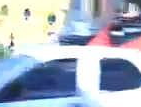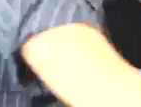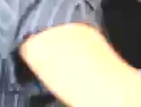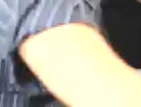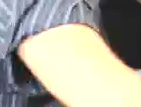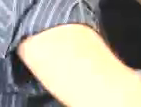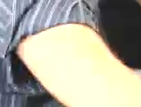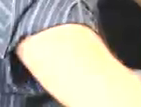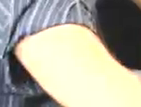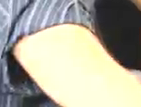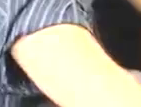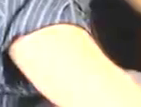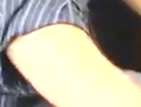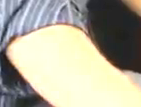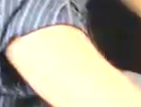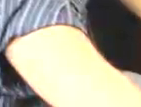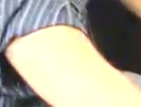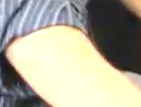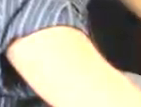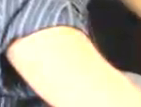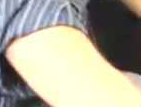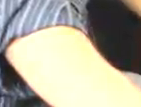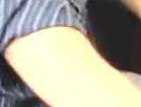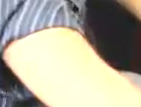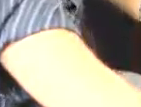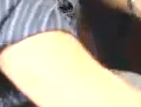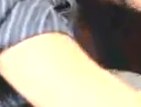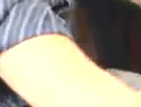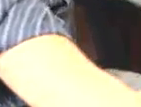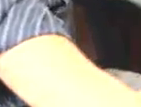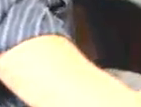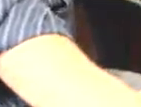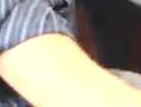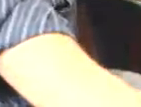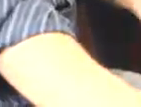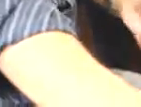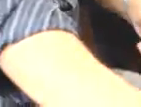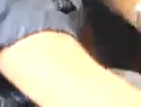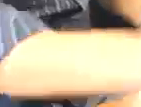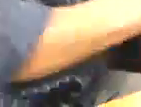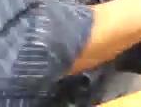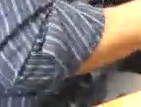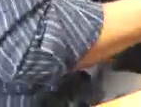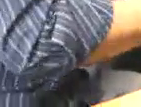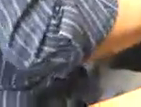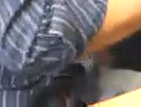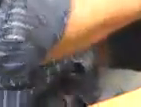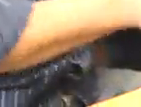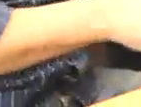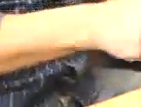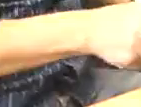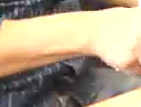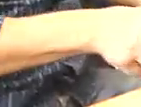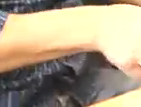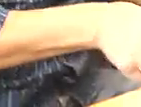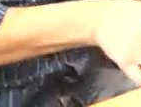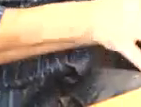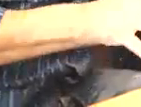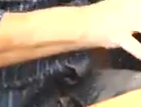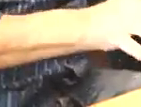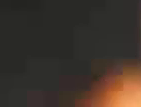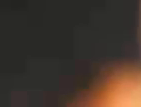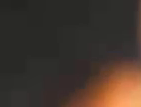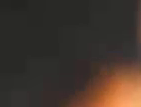A ouvidoria é o canal de comunicação direto entre a população e a Câmara. Envie sugestões, reclamações e